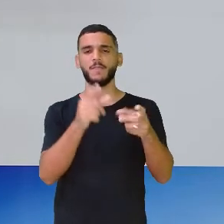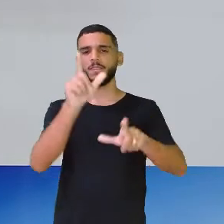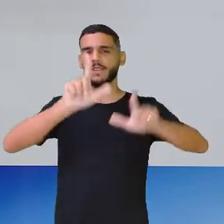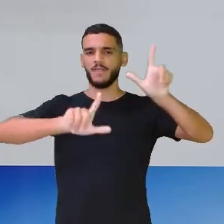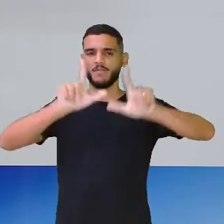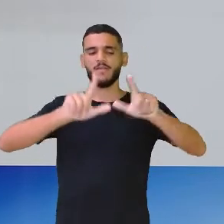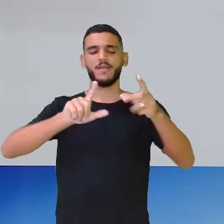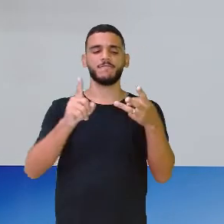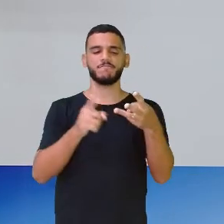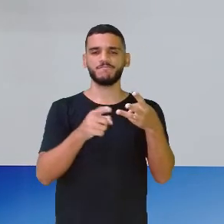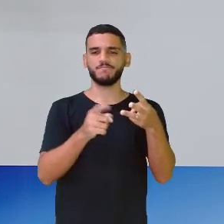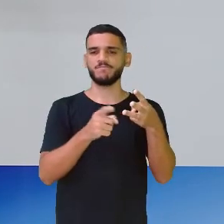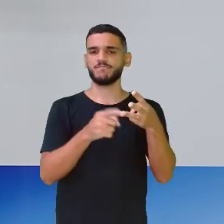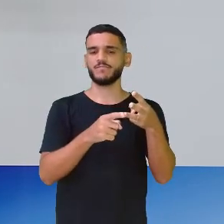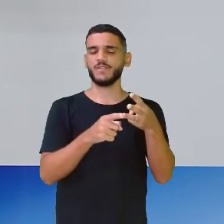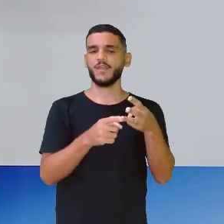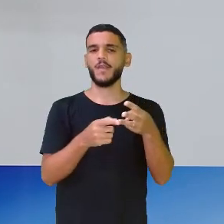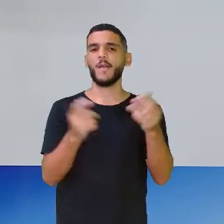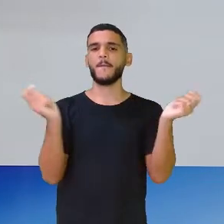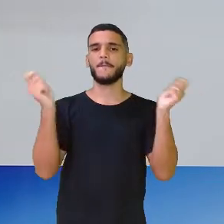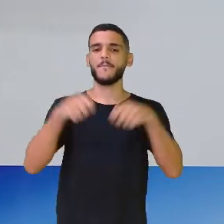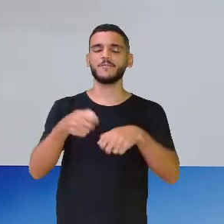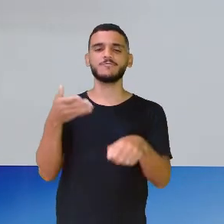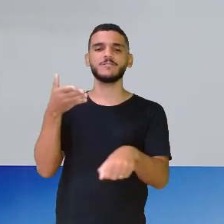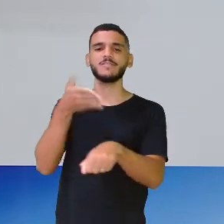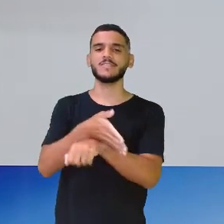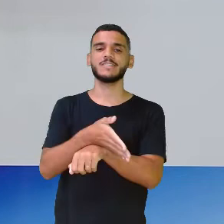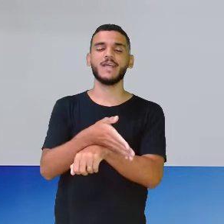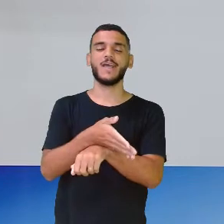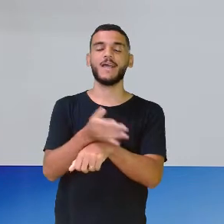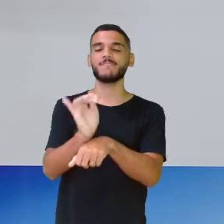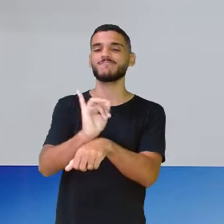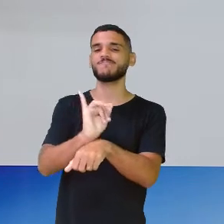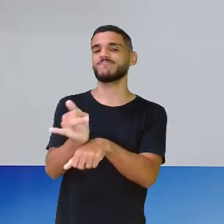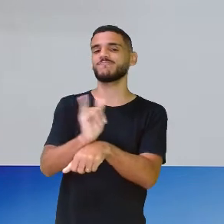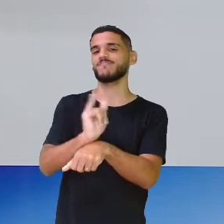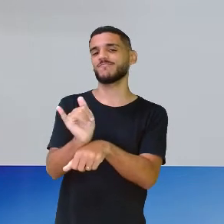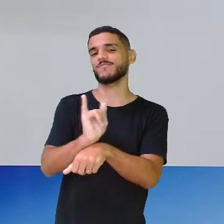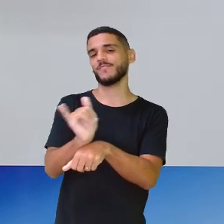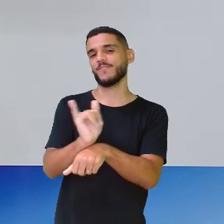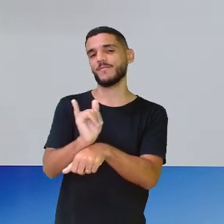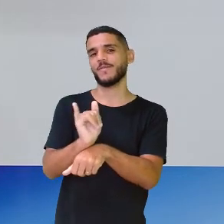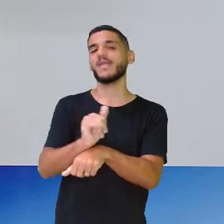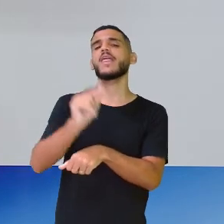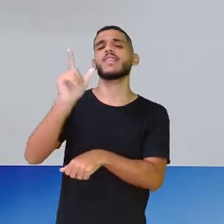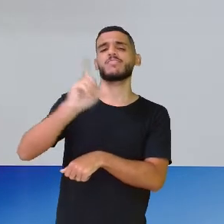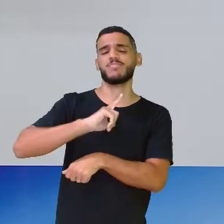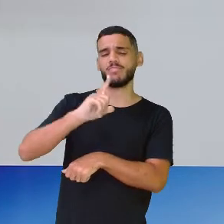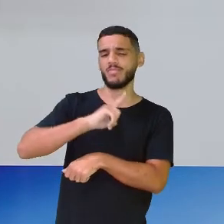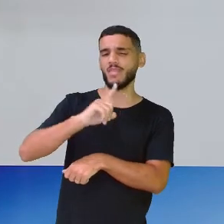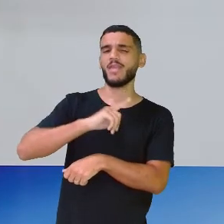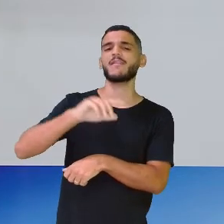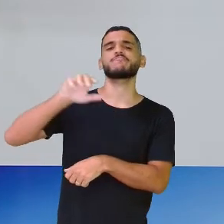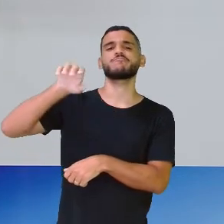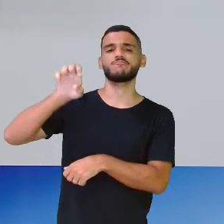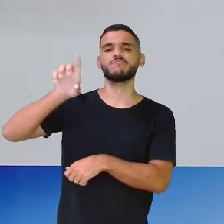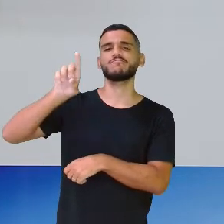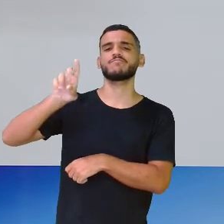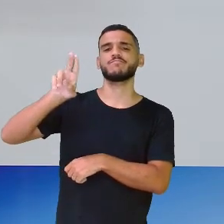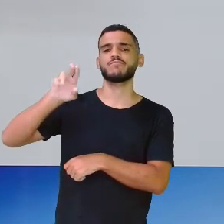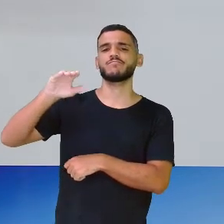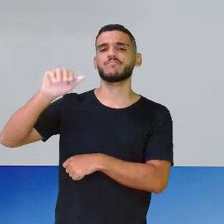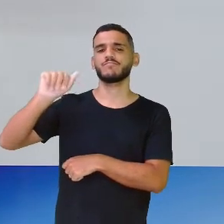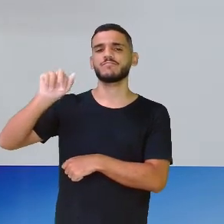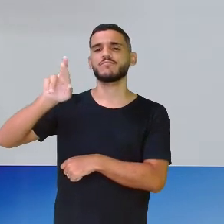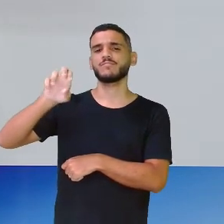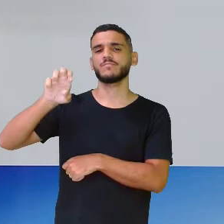também pode acessar as aulas do Educa Recife pelo YouTube. Tem o canal Educa Recife no YouTube.